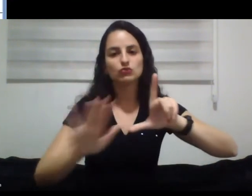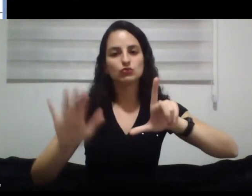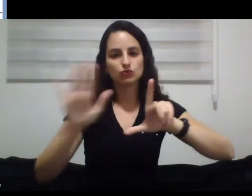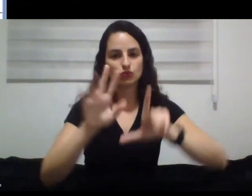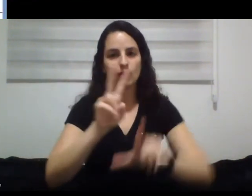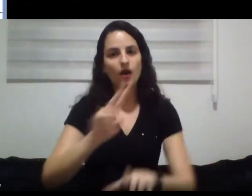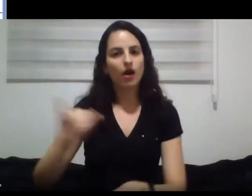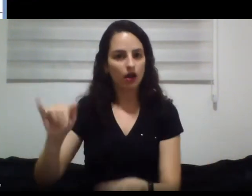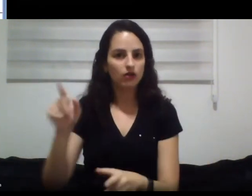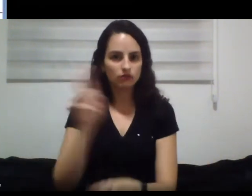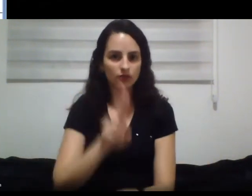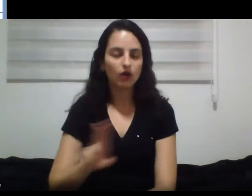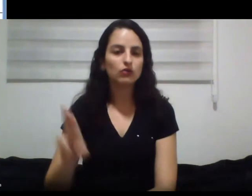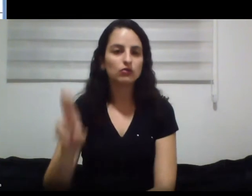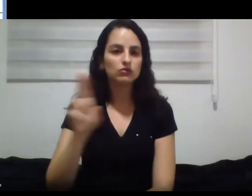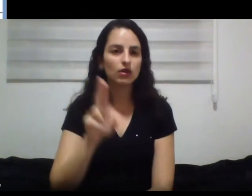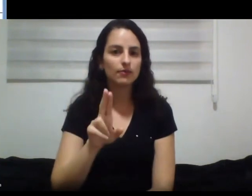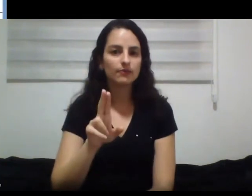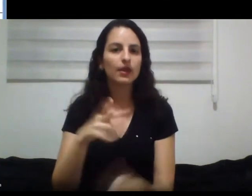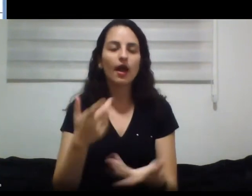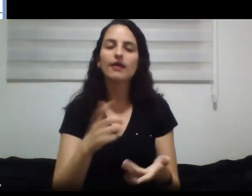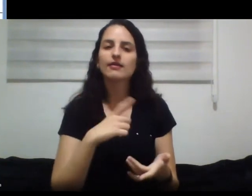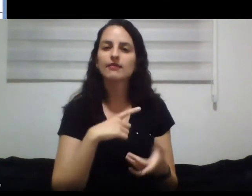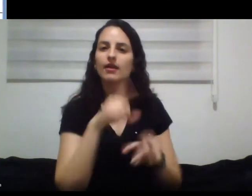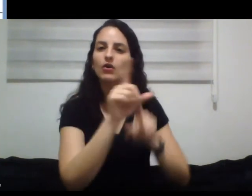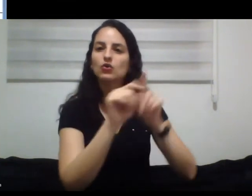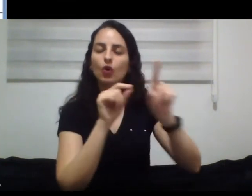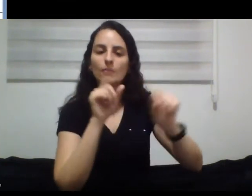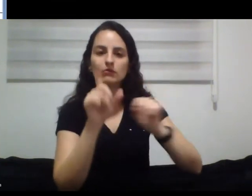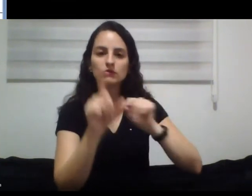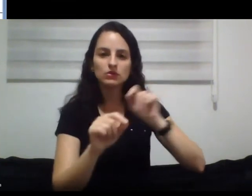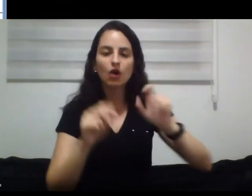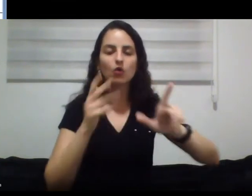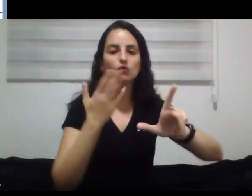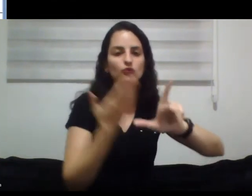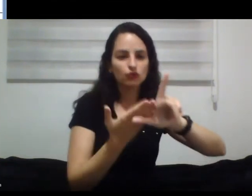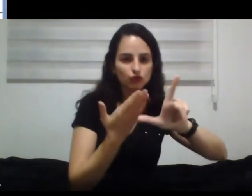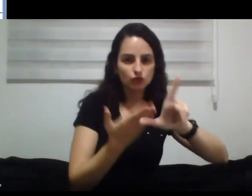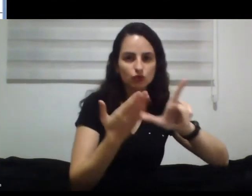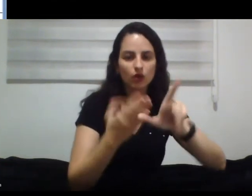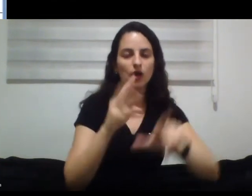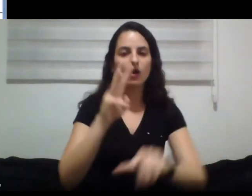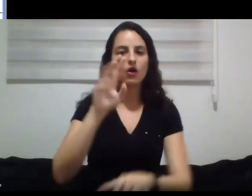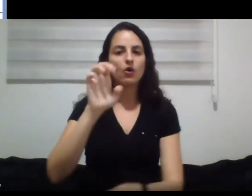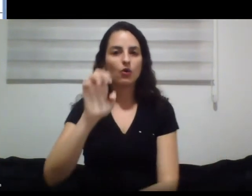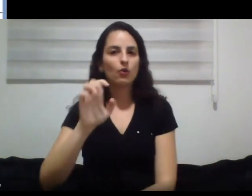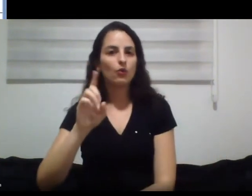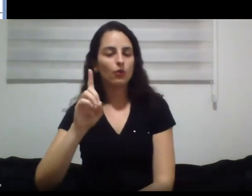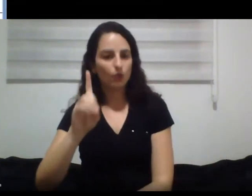um trabalho. Seria interessante a gente escolher um por um, principalmente o AVA,